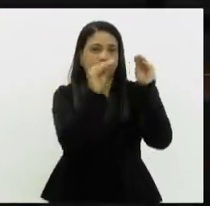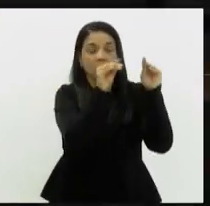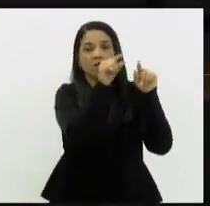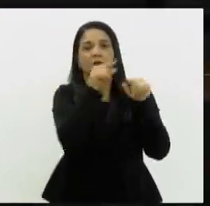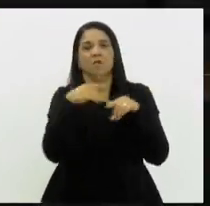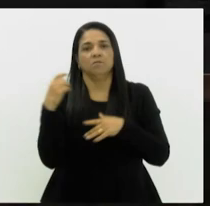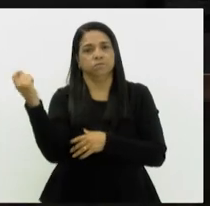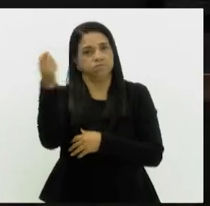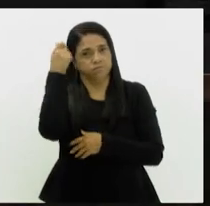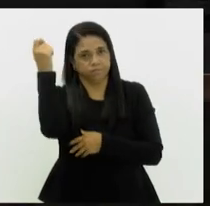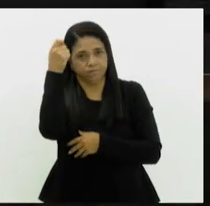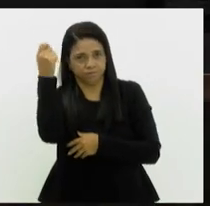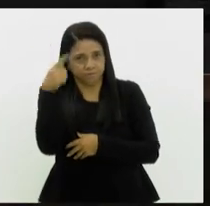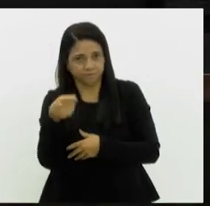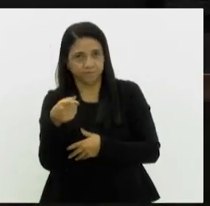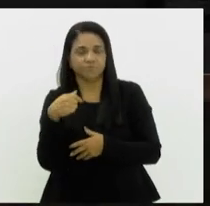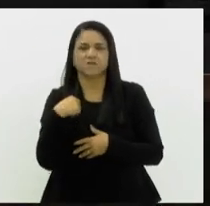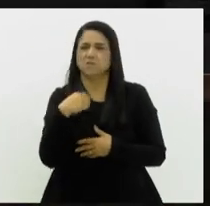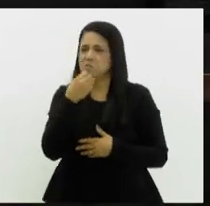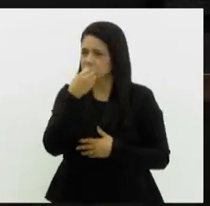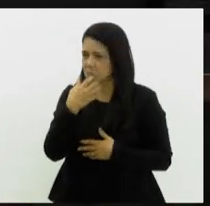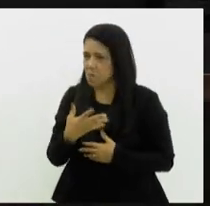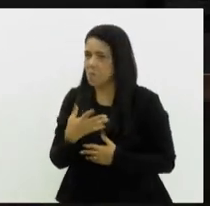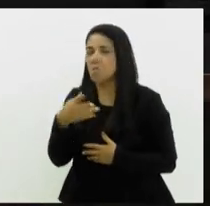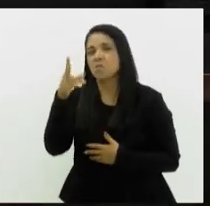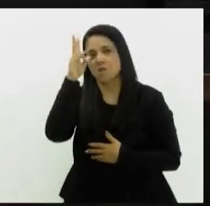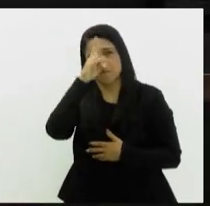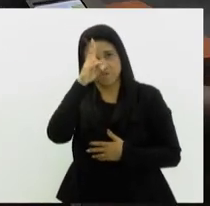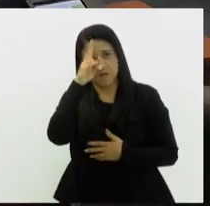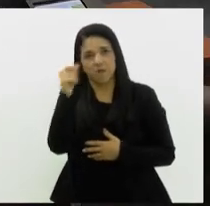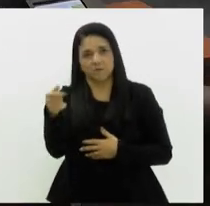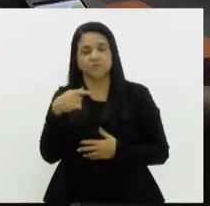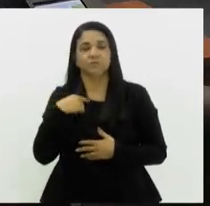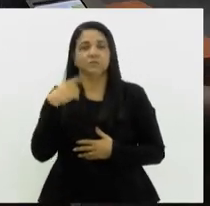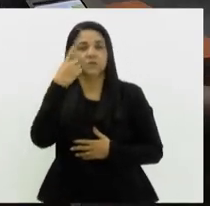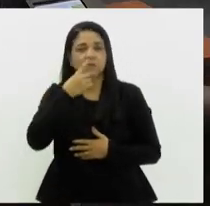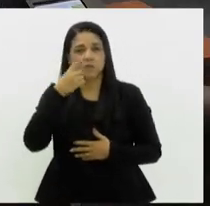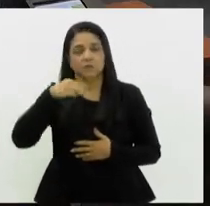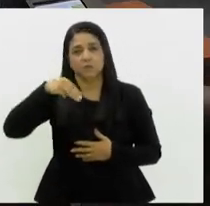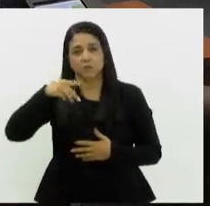Obrigado. Muito bem lembrado, deputado Marcelo Dino.